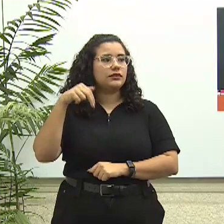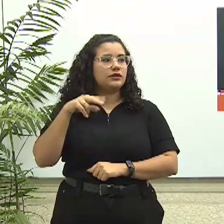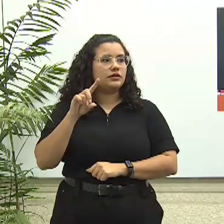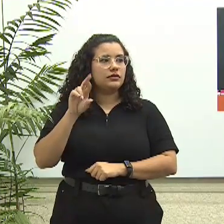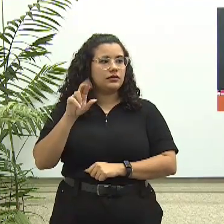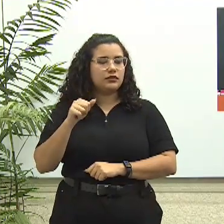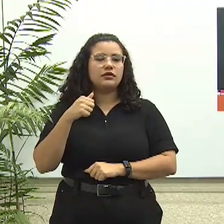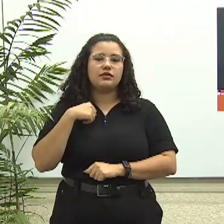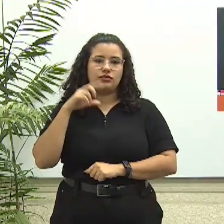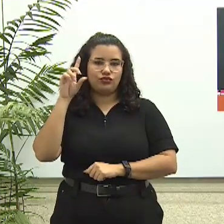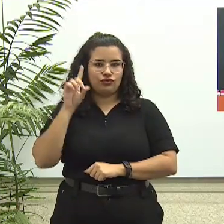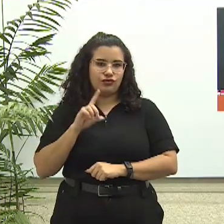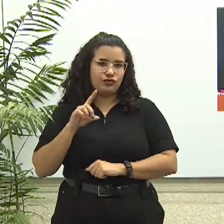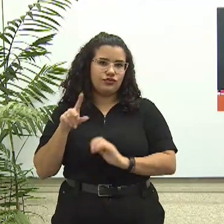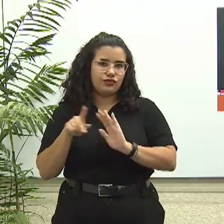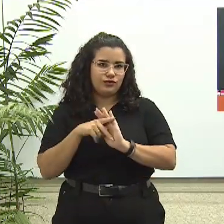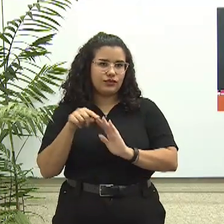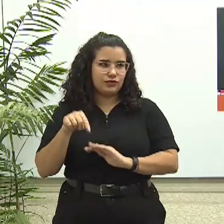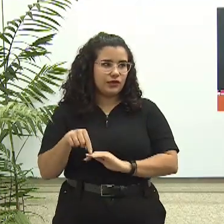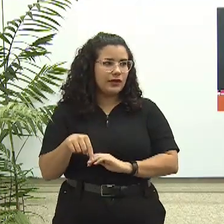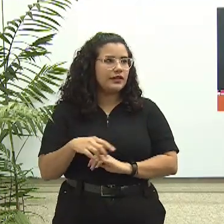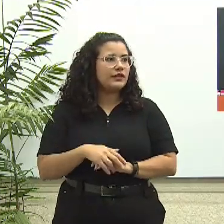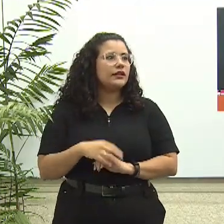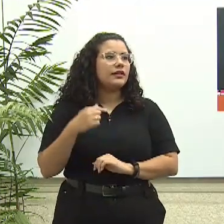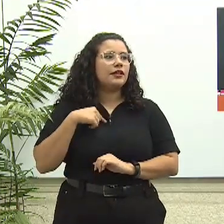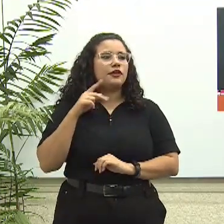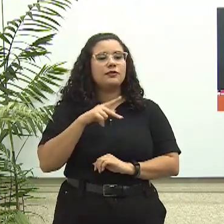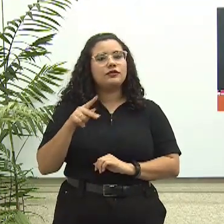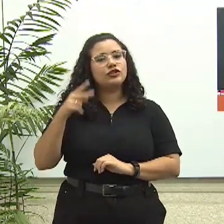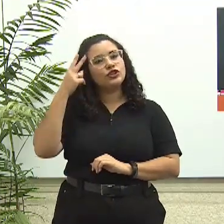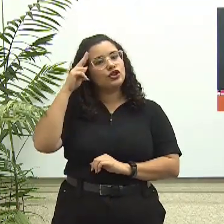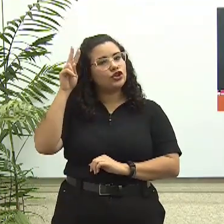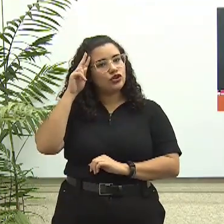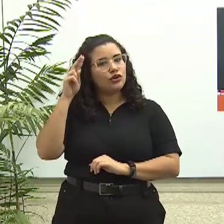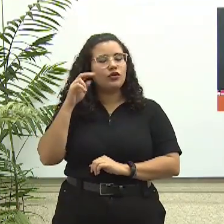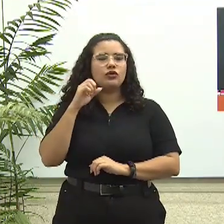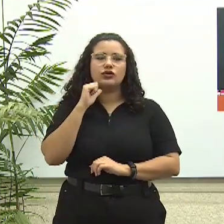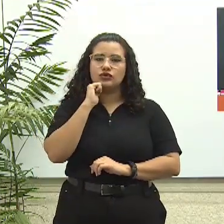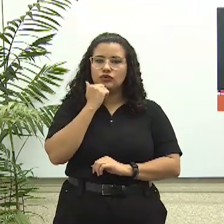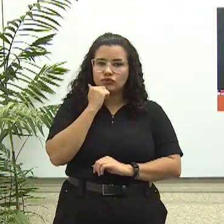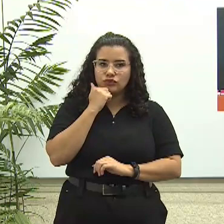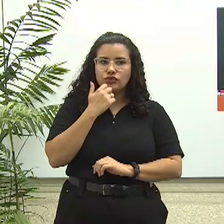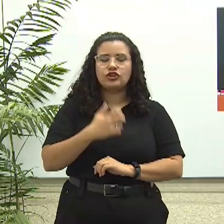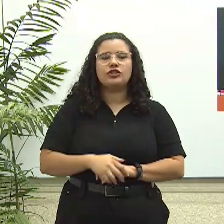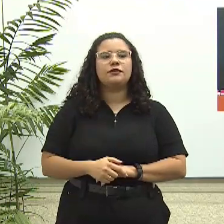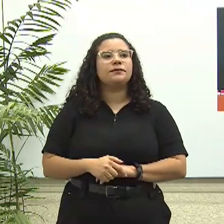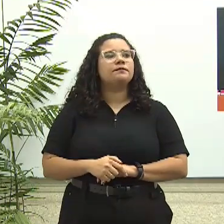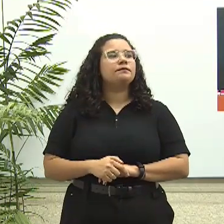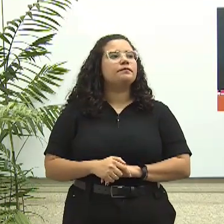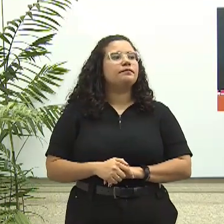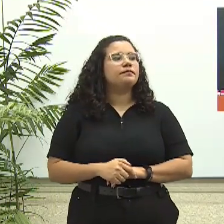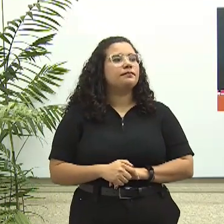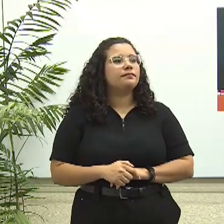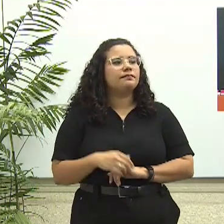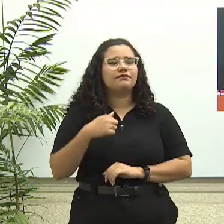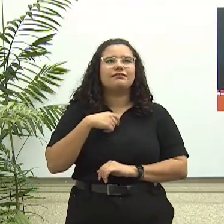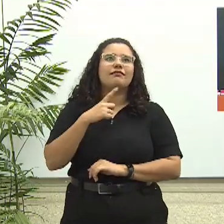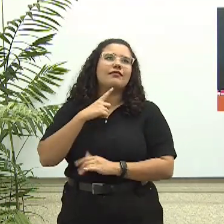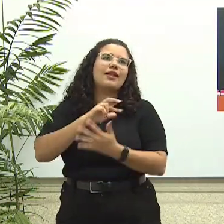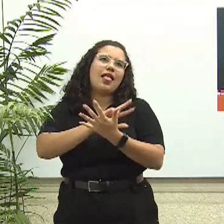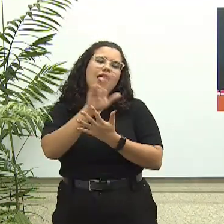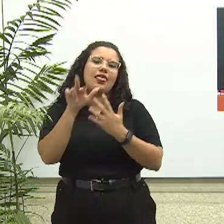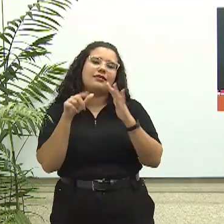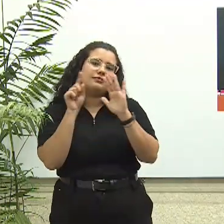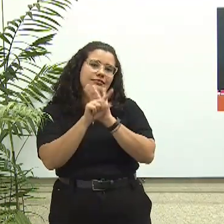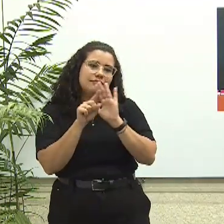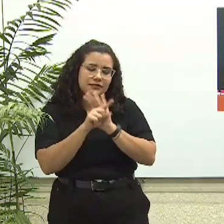diretora aqui do simplo também n professora de história e sou sociologia e eu teria 1 milhão de perguntas para fazer